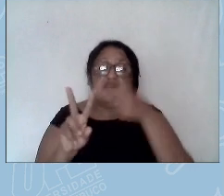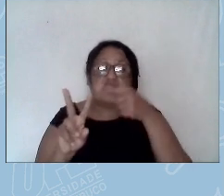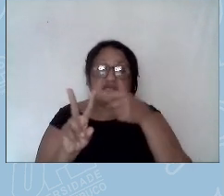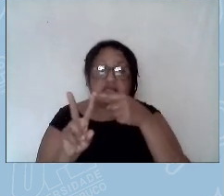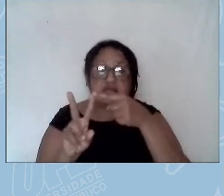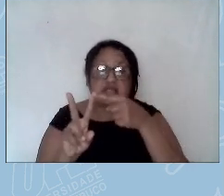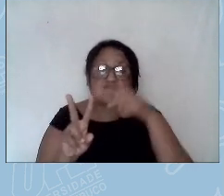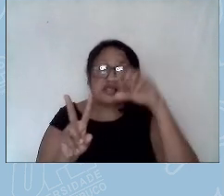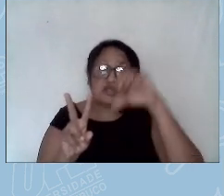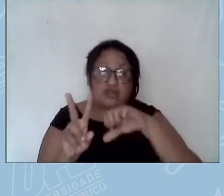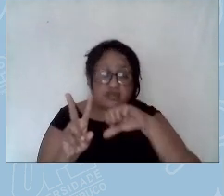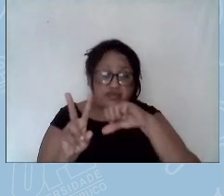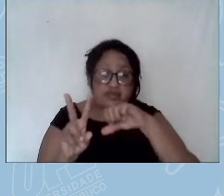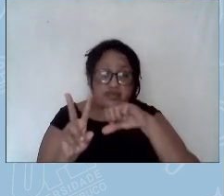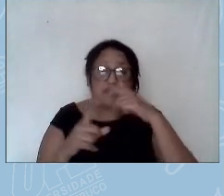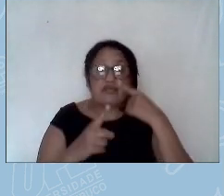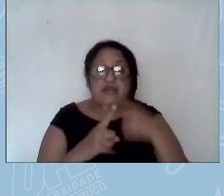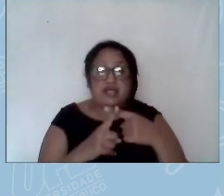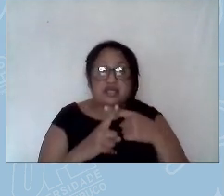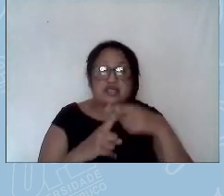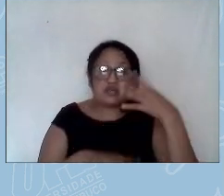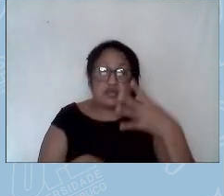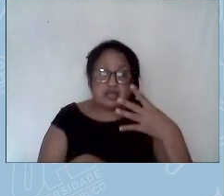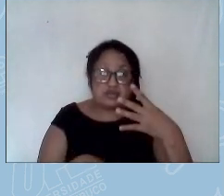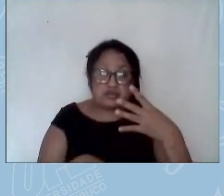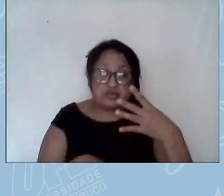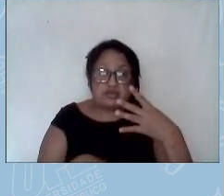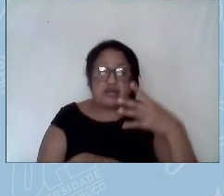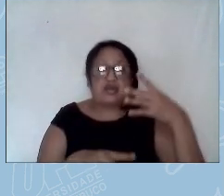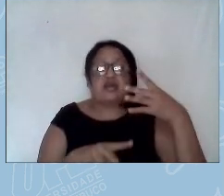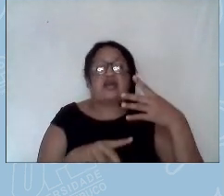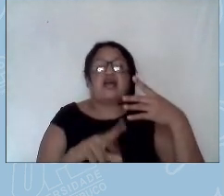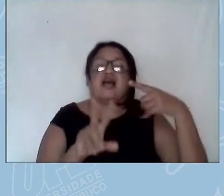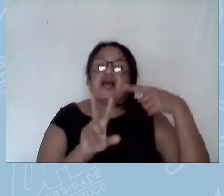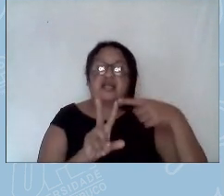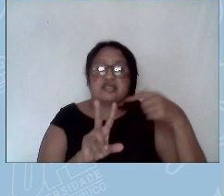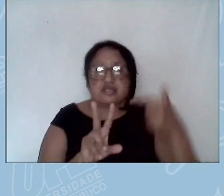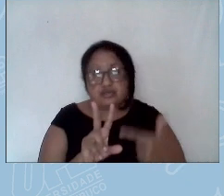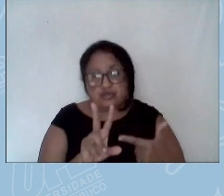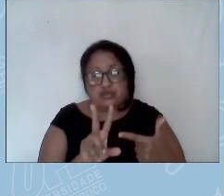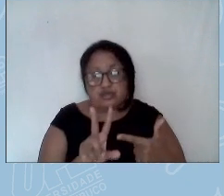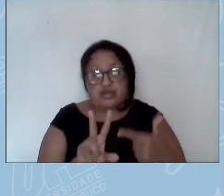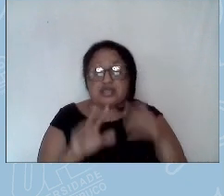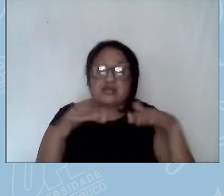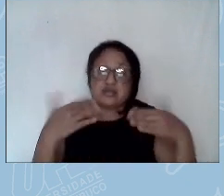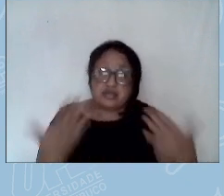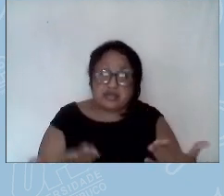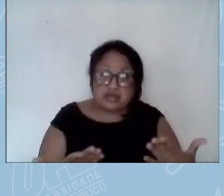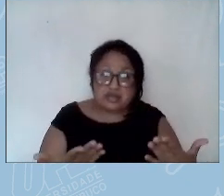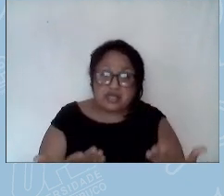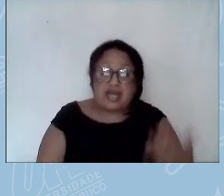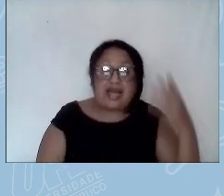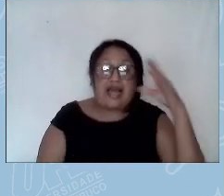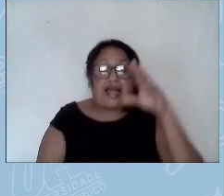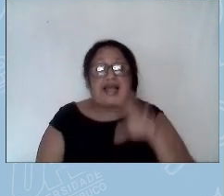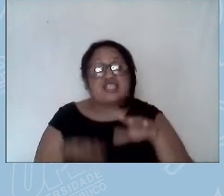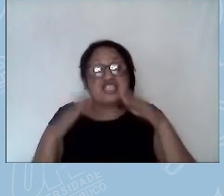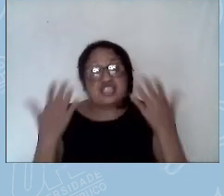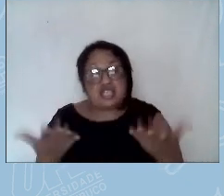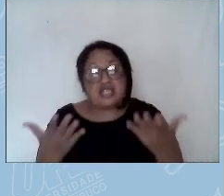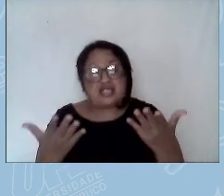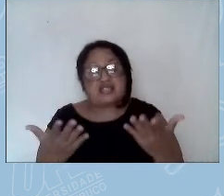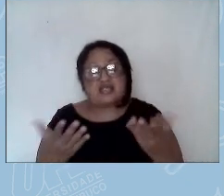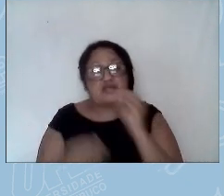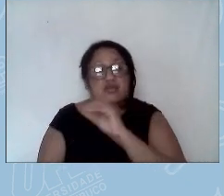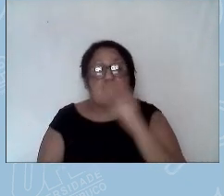9 mais 4 raiz de 2 então se o estudante ele aplica aquilo que já foi dado